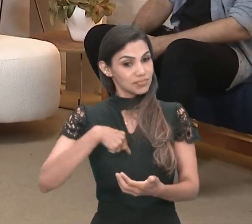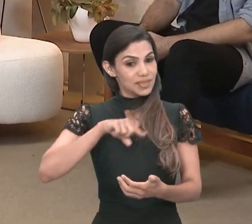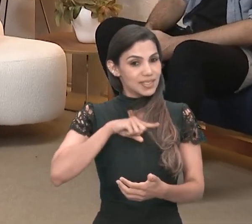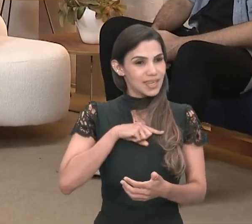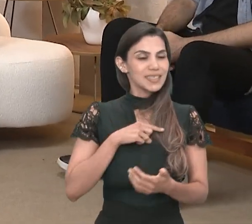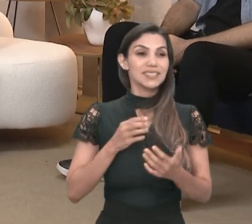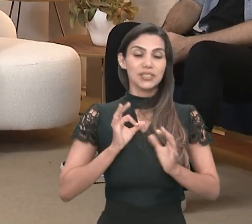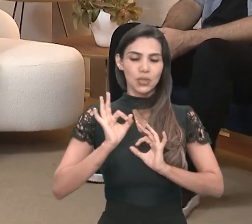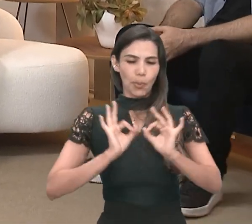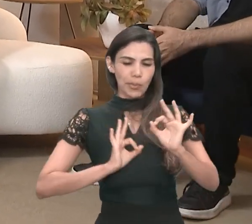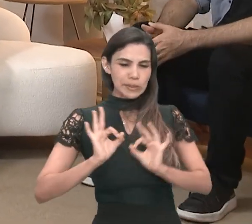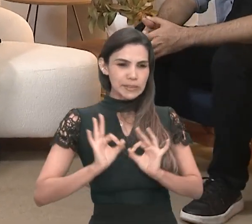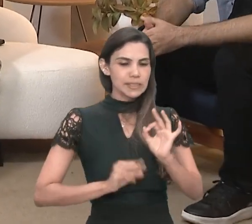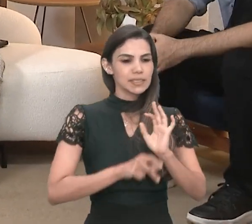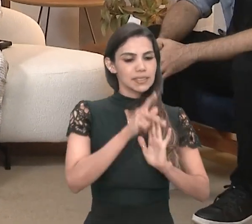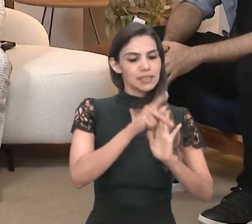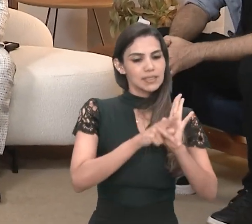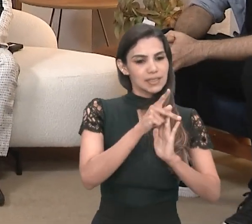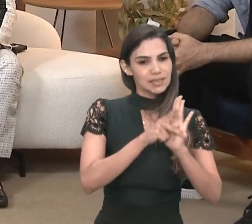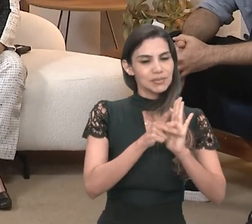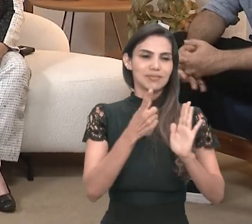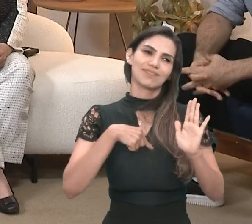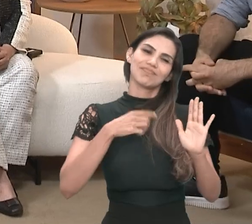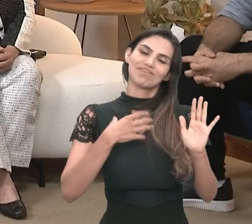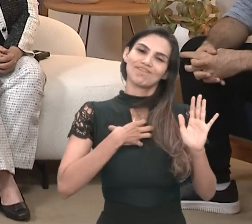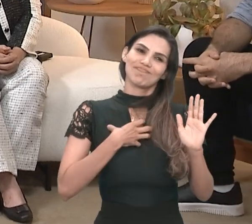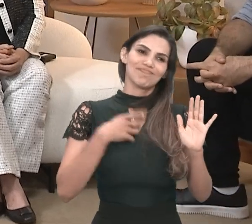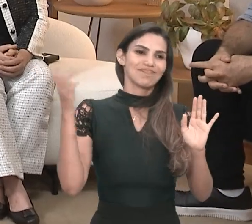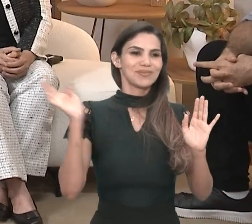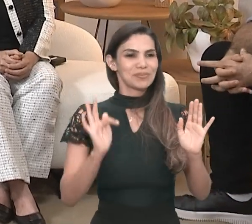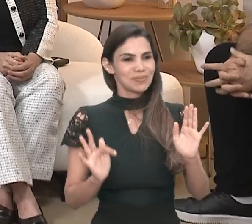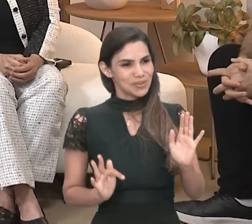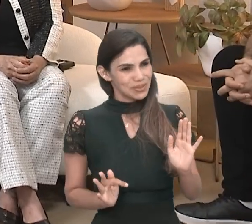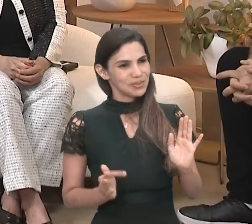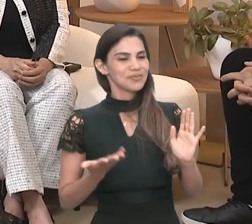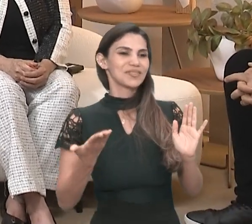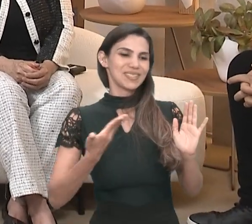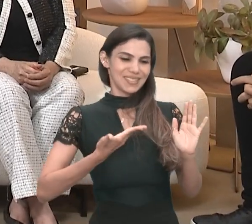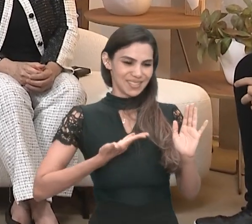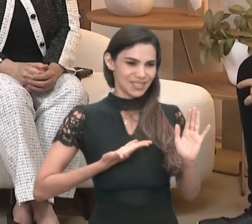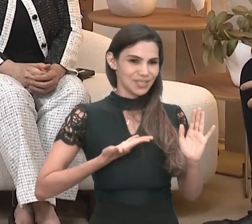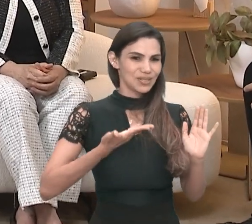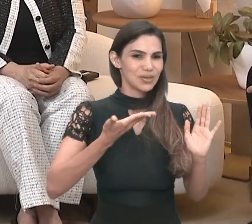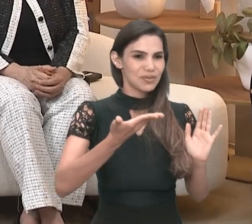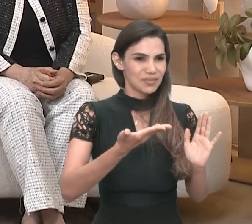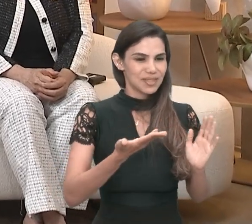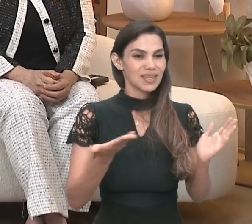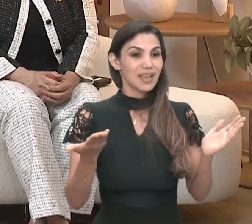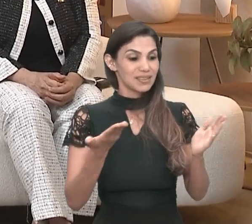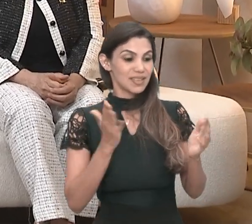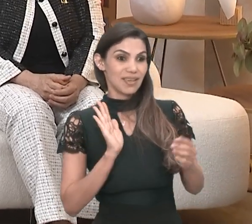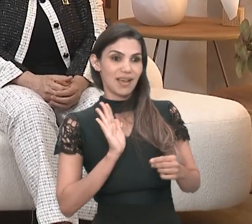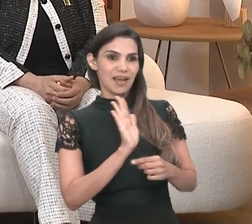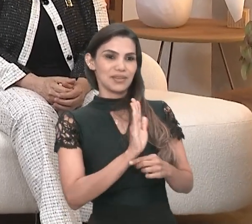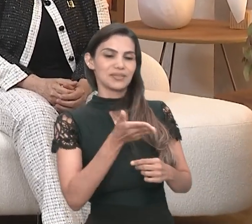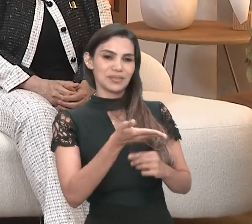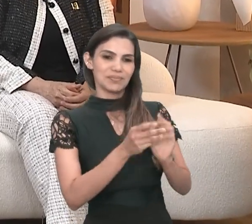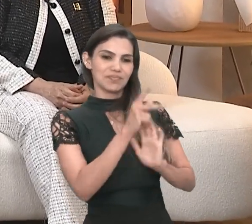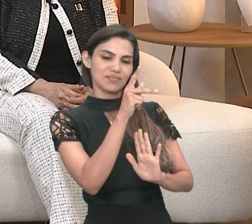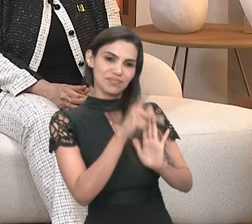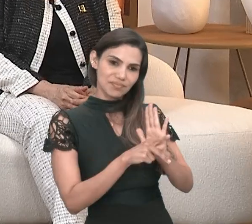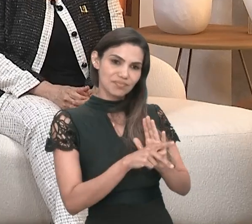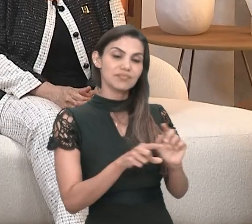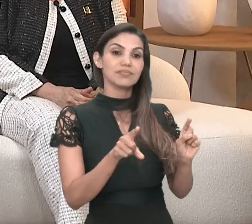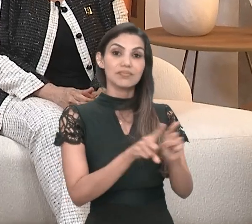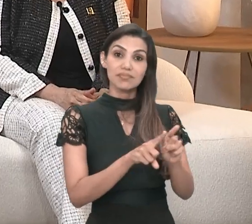projeto, do qual nós ficamos muito felizes em sermos convidados a poder auxiliar, vai no sentido também